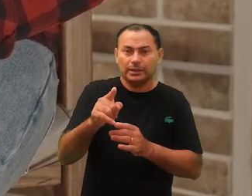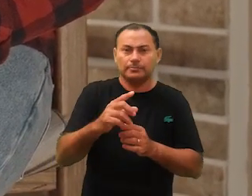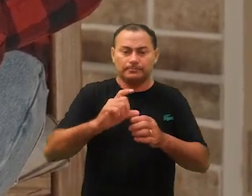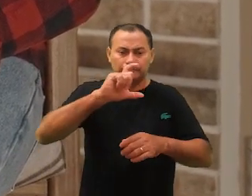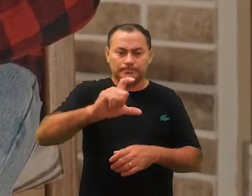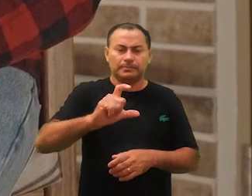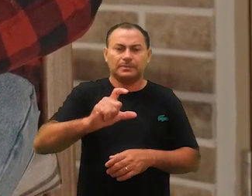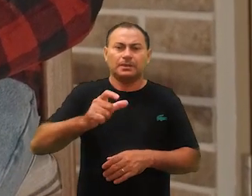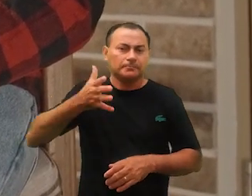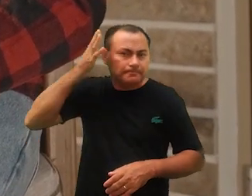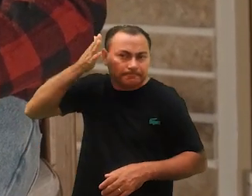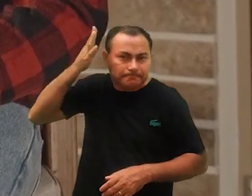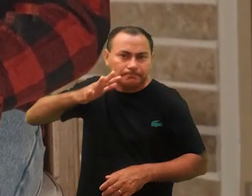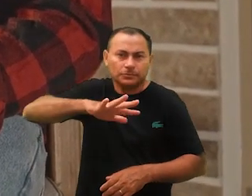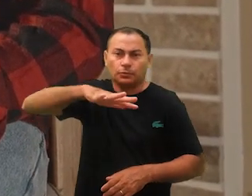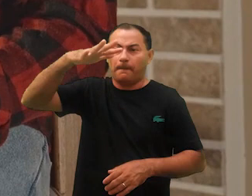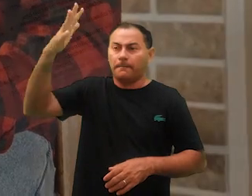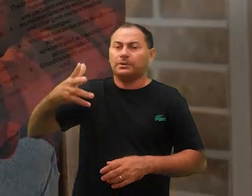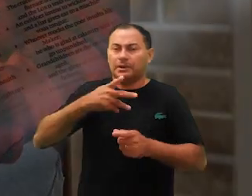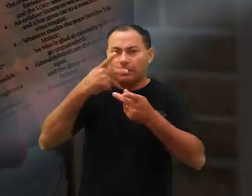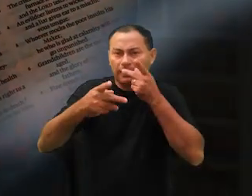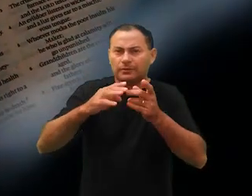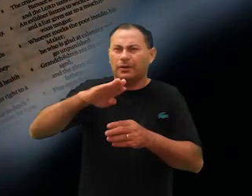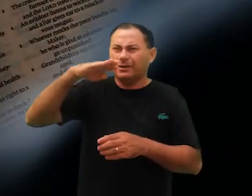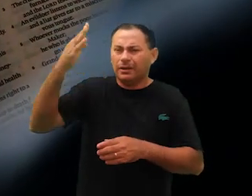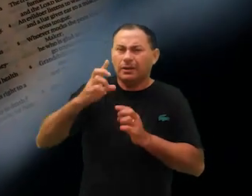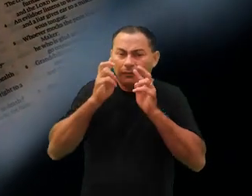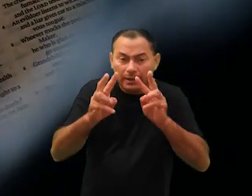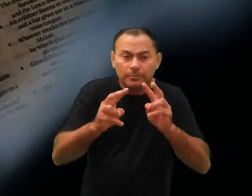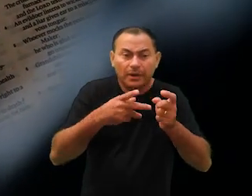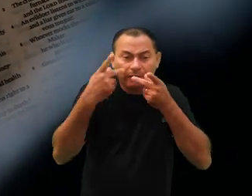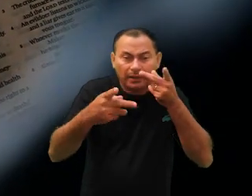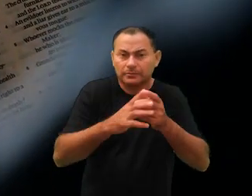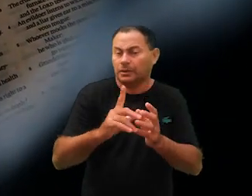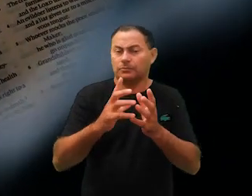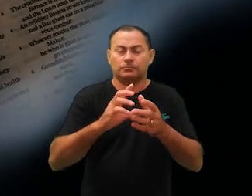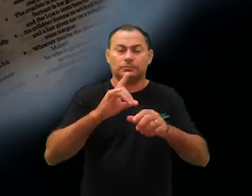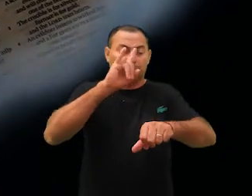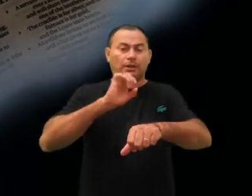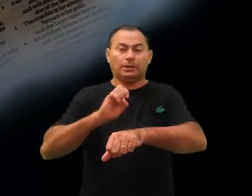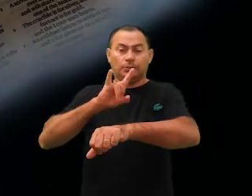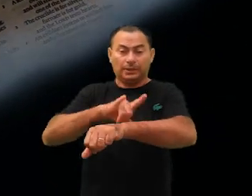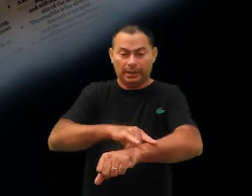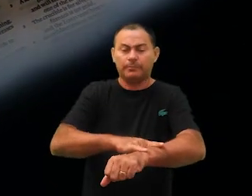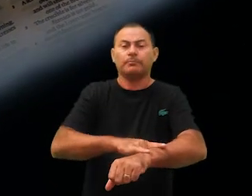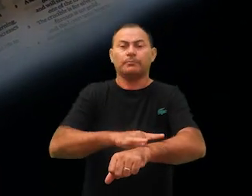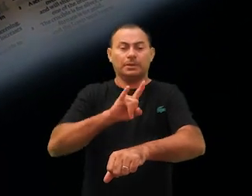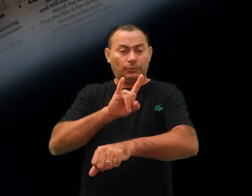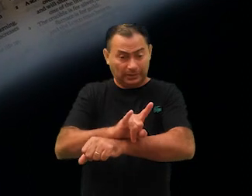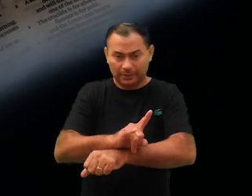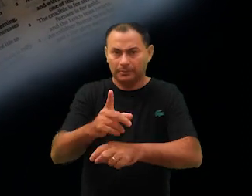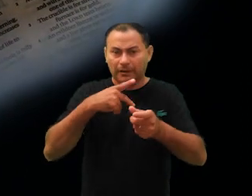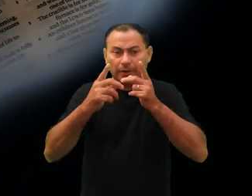Esse parágrafo do Sermão do Monte é muito conhecido. Diz assim: vocês ouviram o que foi dito, não adulterarás. Mas eu lhes